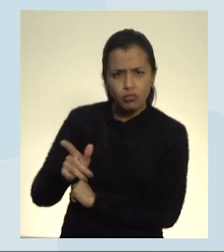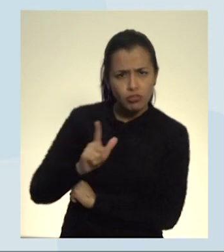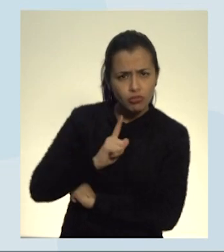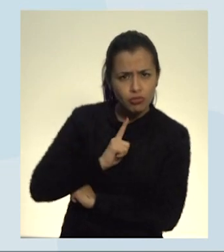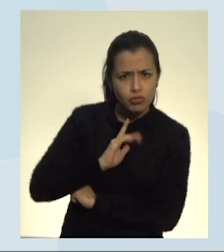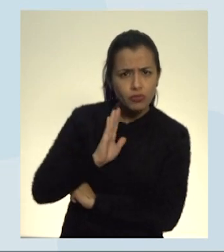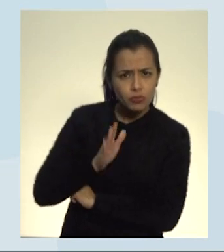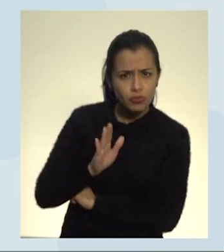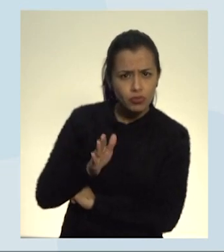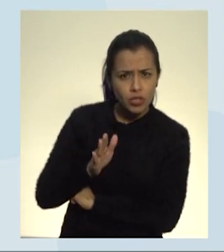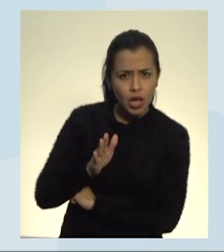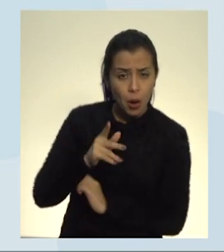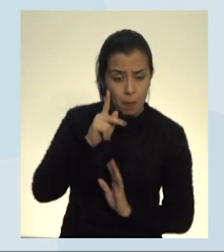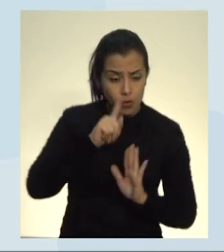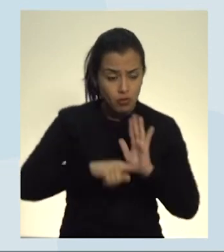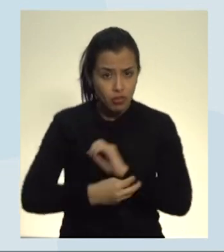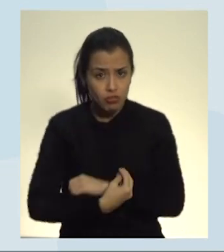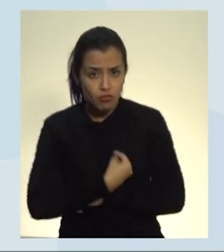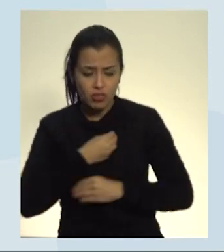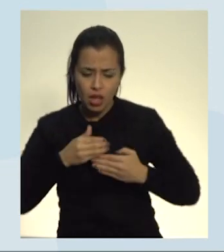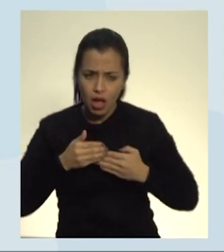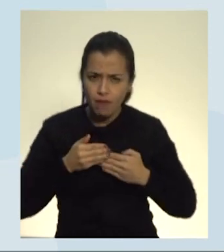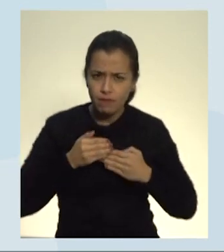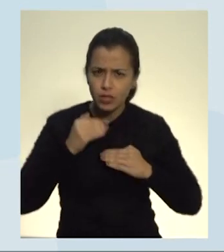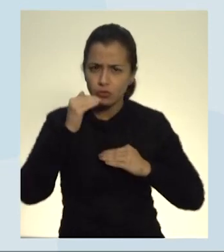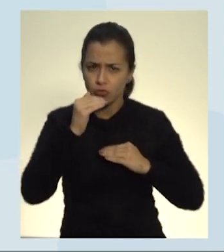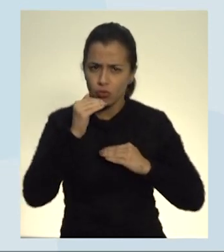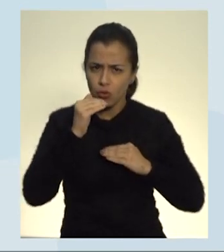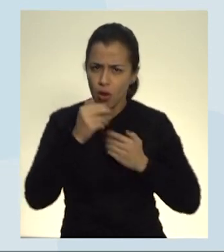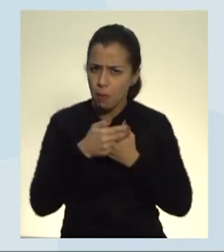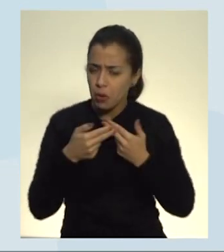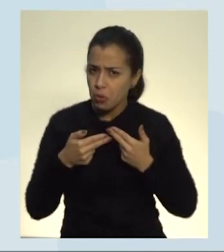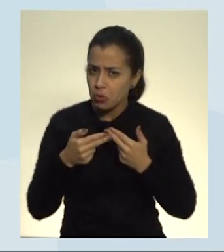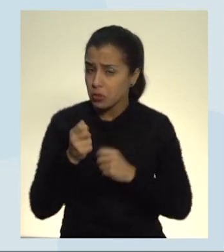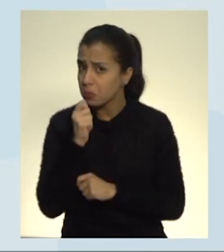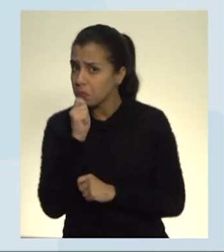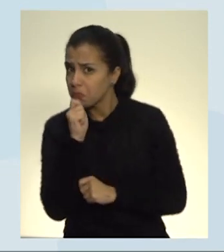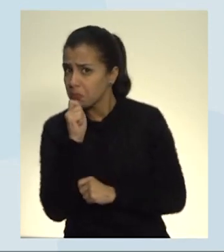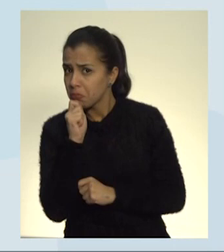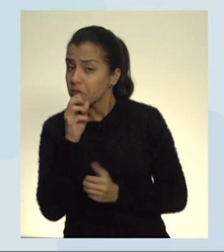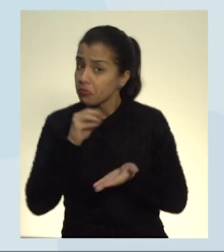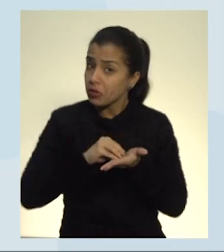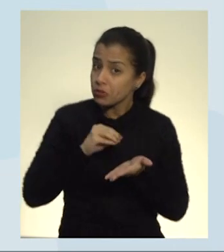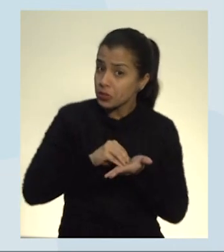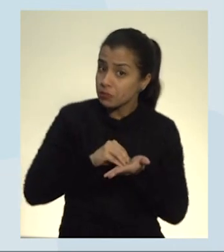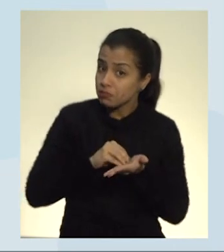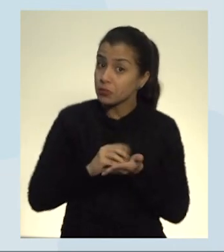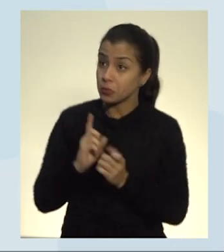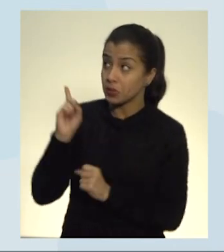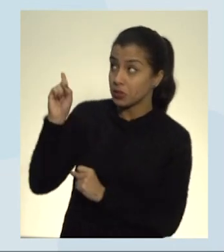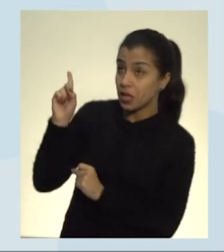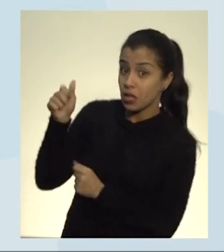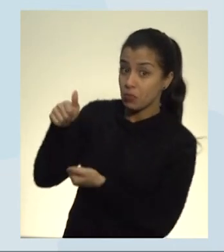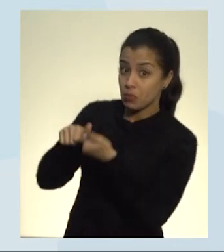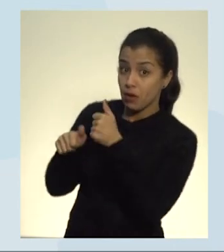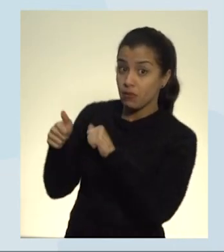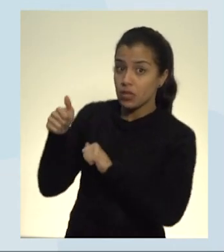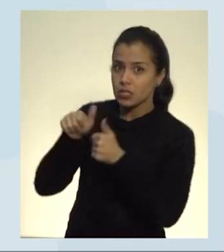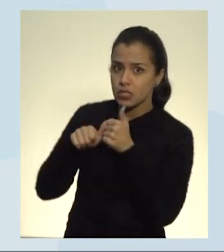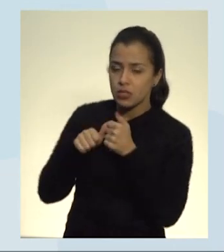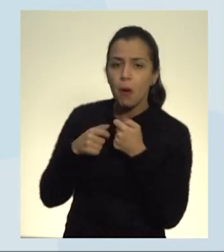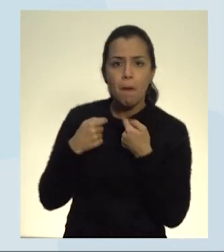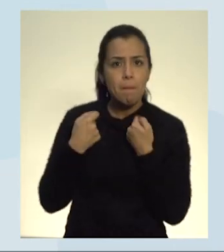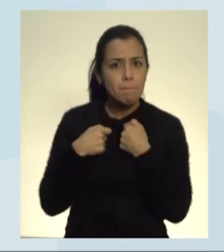projeto de vida? O que eu preciso fazer para alcançar os resultados esperados? Isso é uma avaliação. Vocês precisam